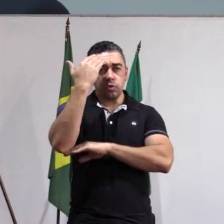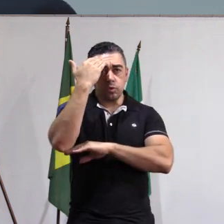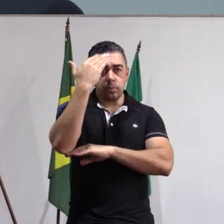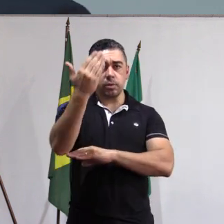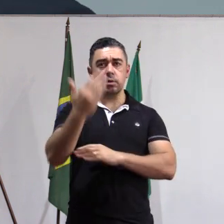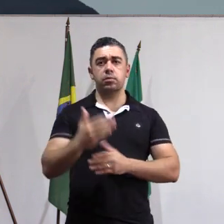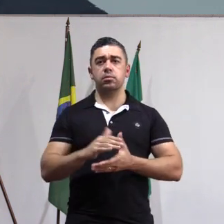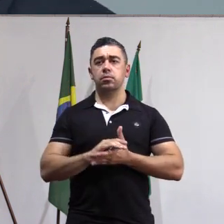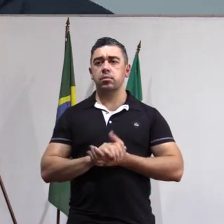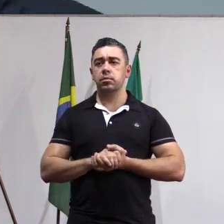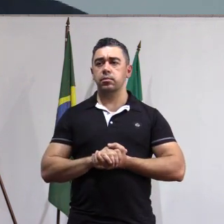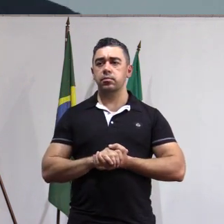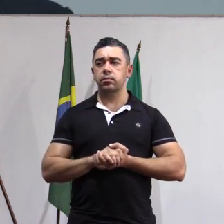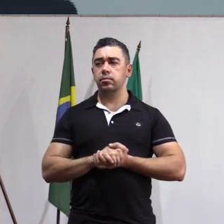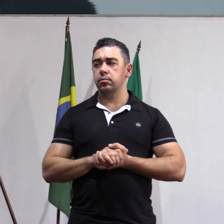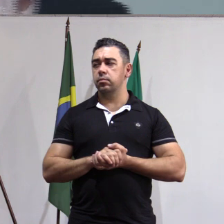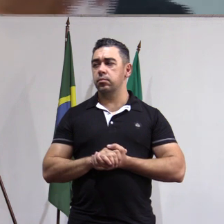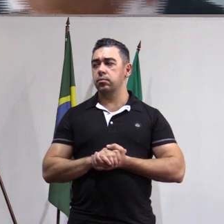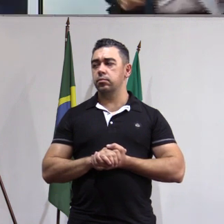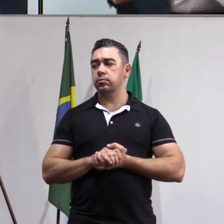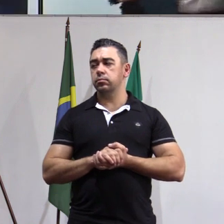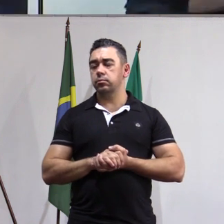obrigado.